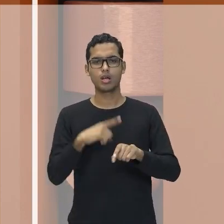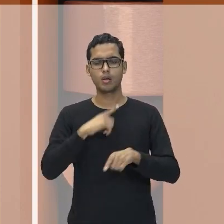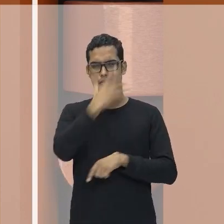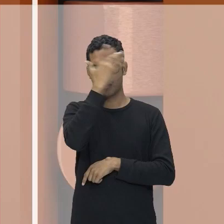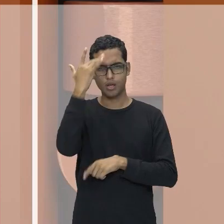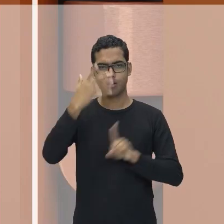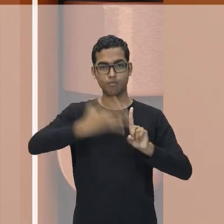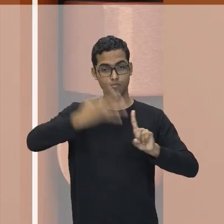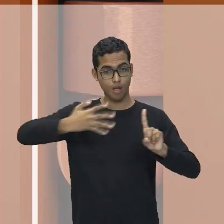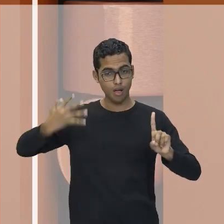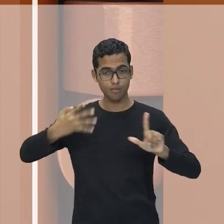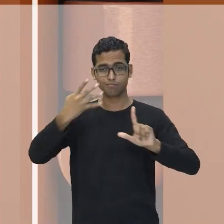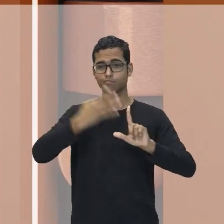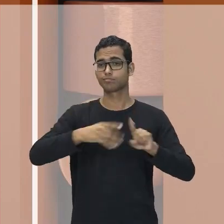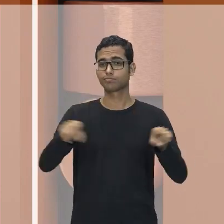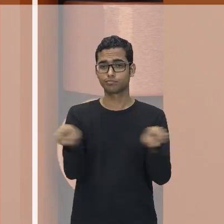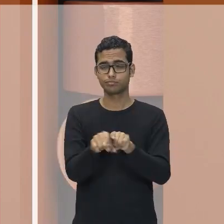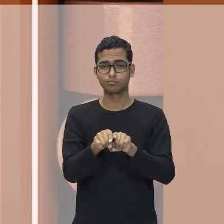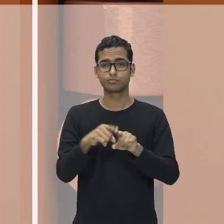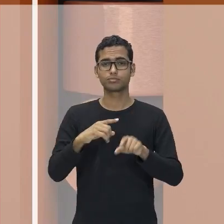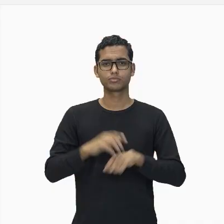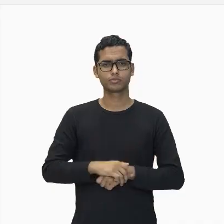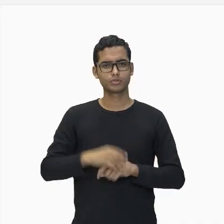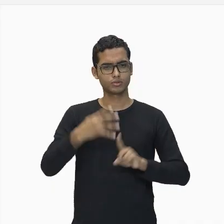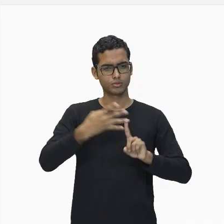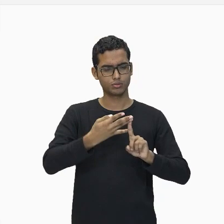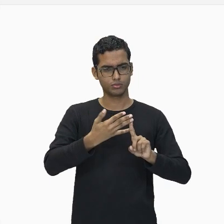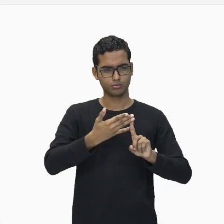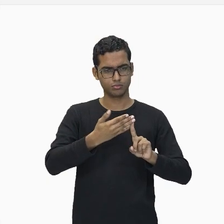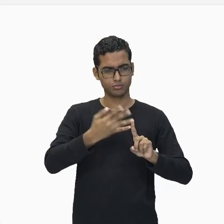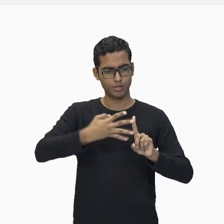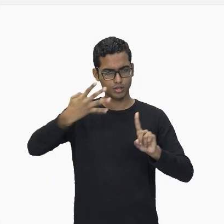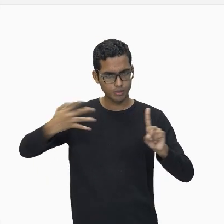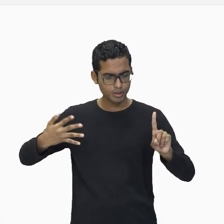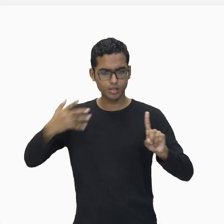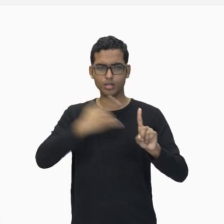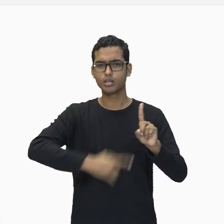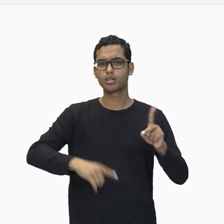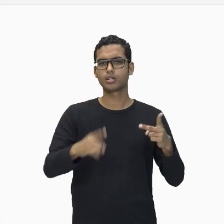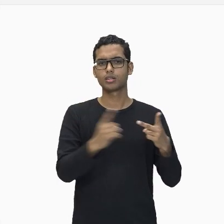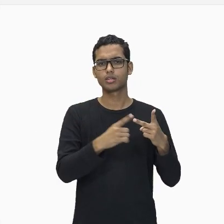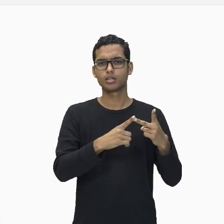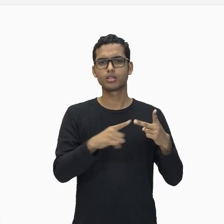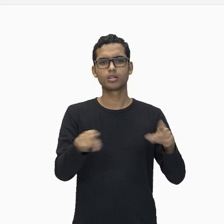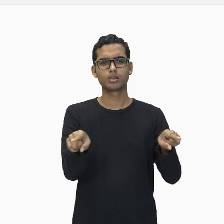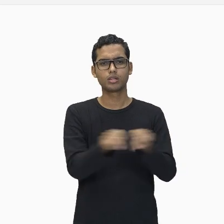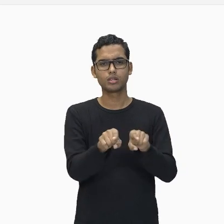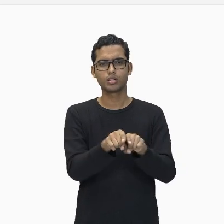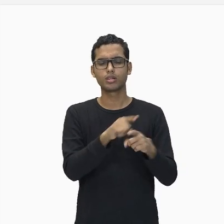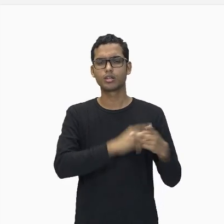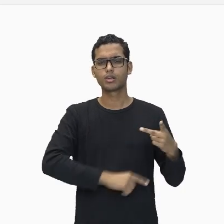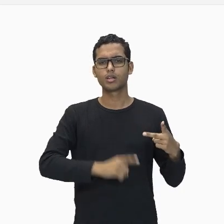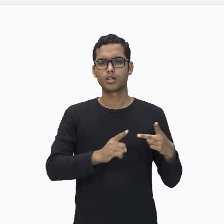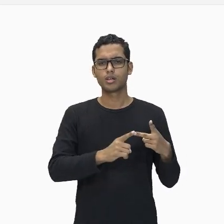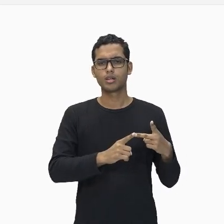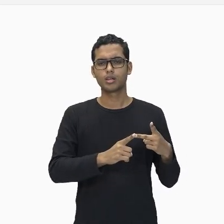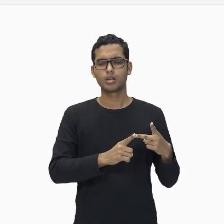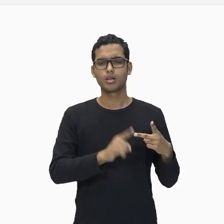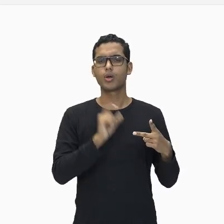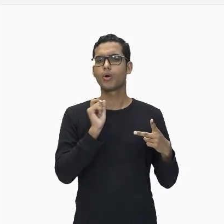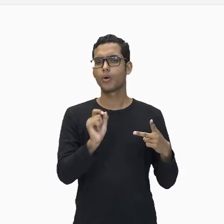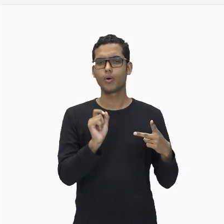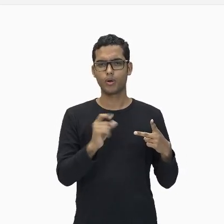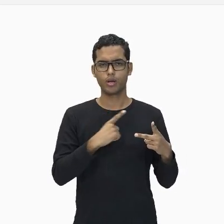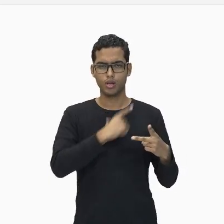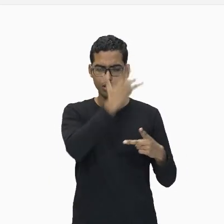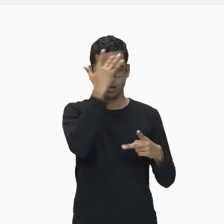judeus e ciganos também. Vamos ao texto. Vamos lá, gente. Mas não foram somente os judeus os que sofreram com os